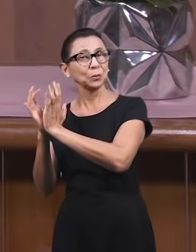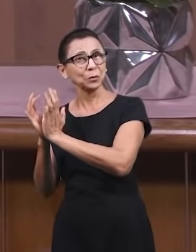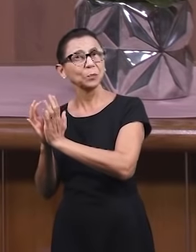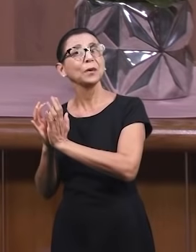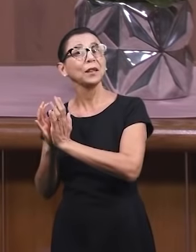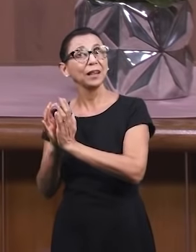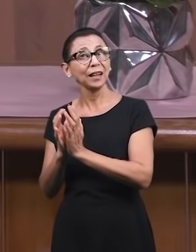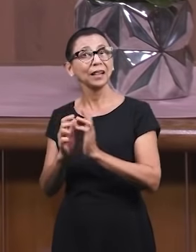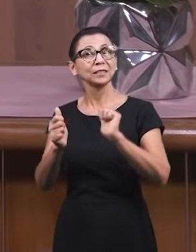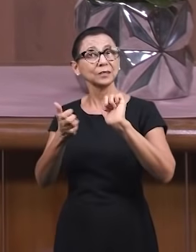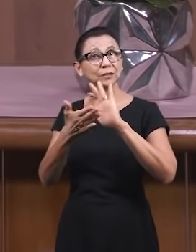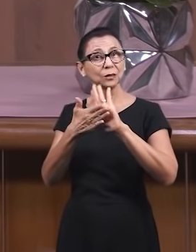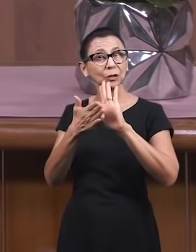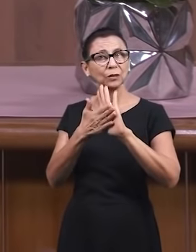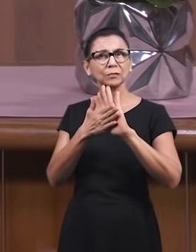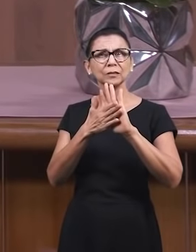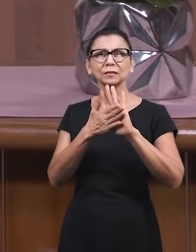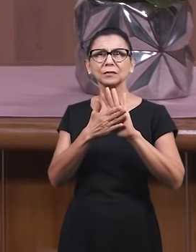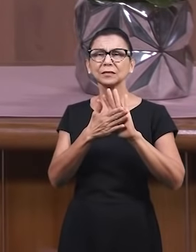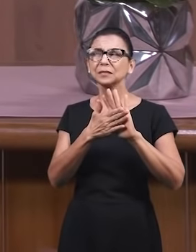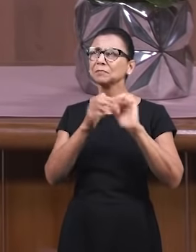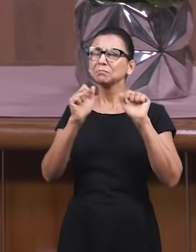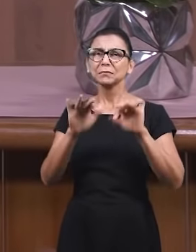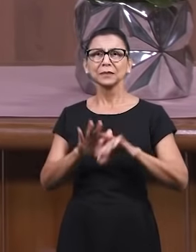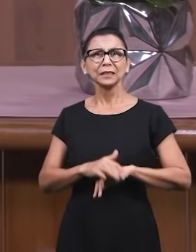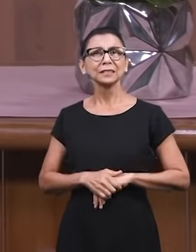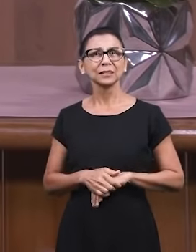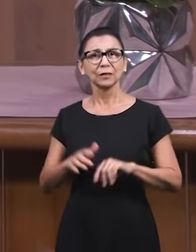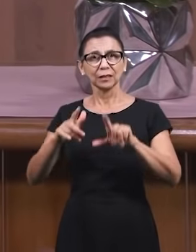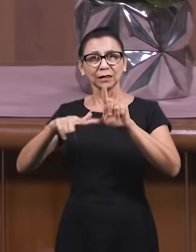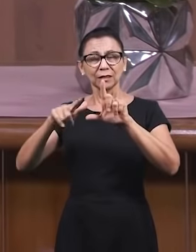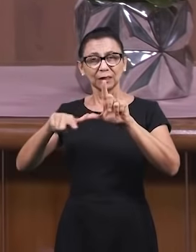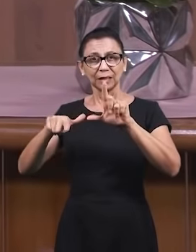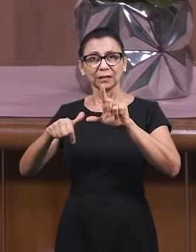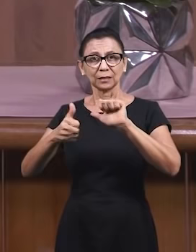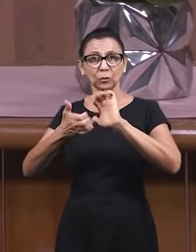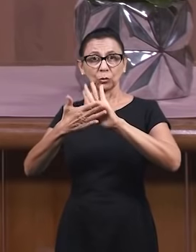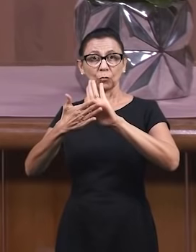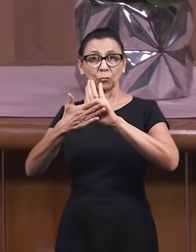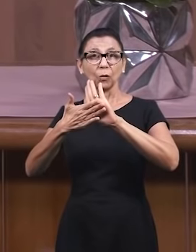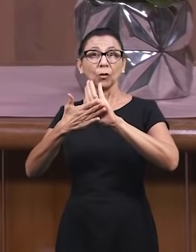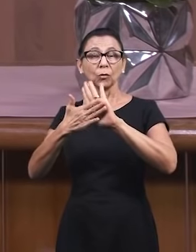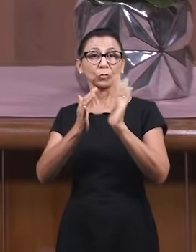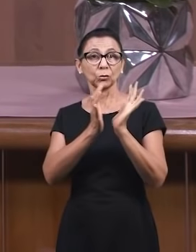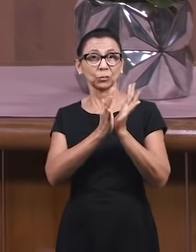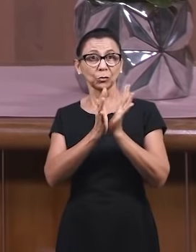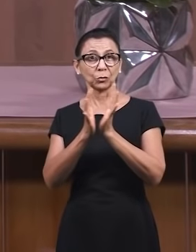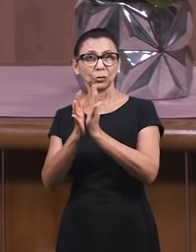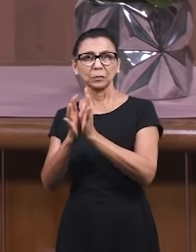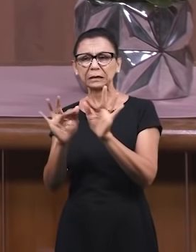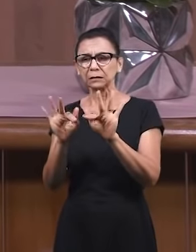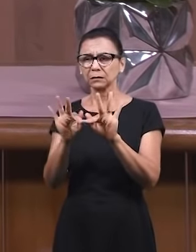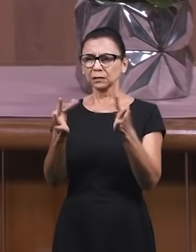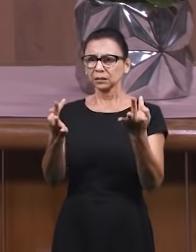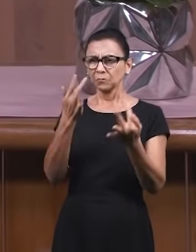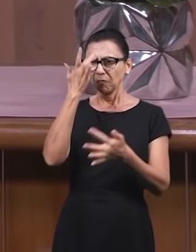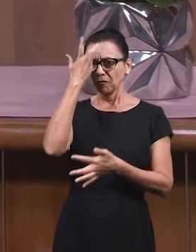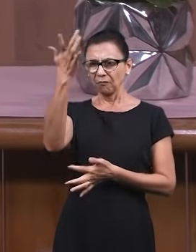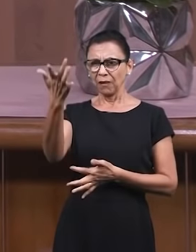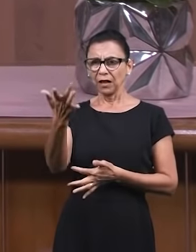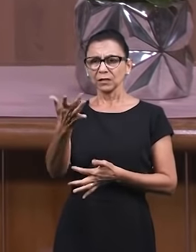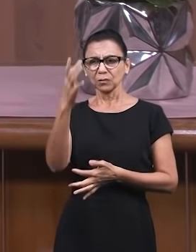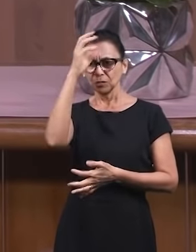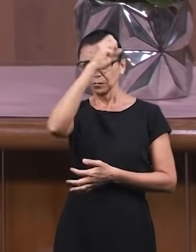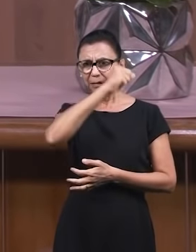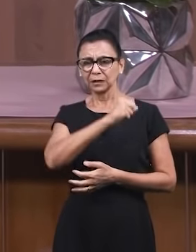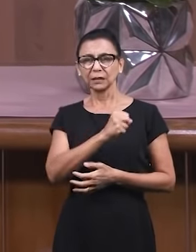igreja que cantam e é uma bênção, uma alegria. Até porque a letra do louvor das crianças e adolescentes é uma letra simples, fácil de entender,